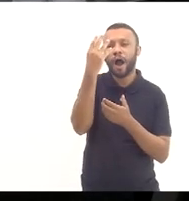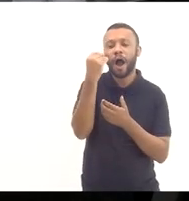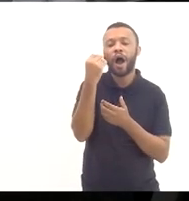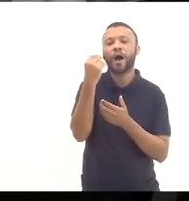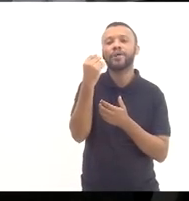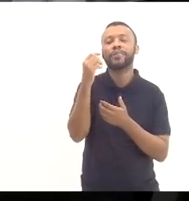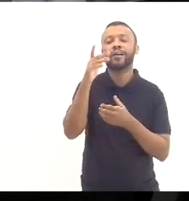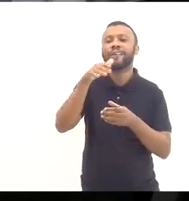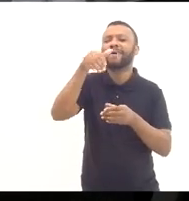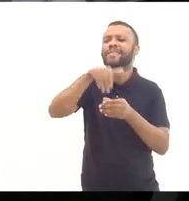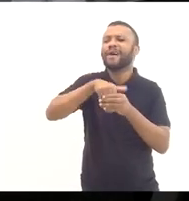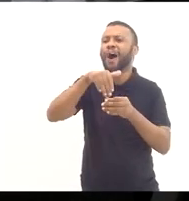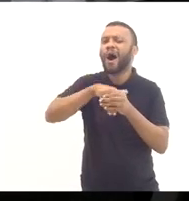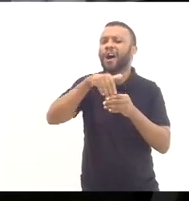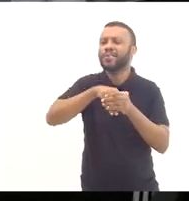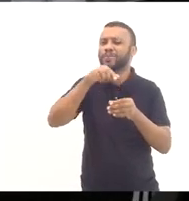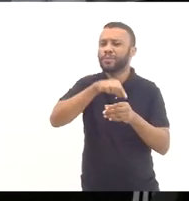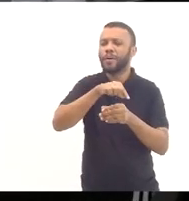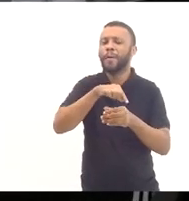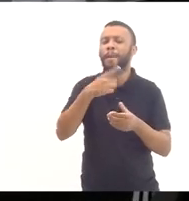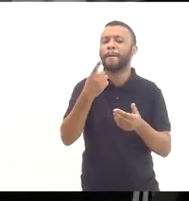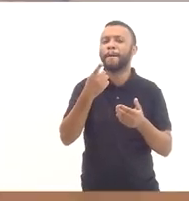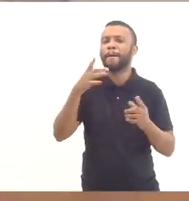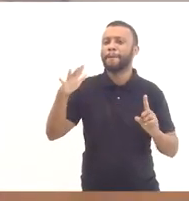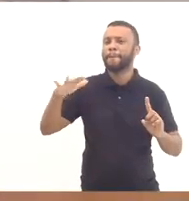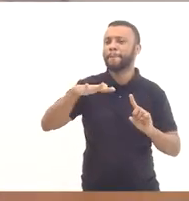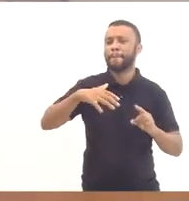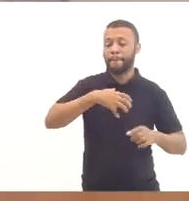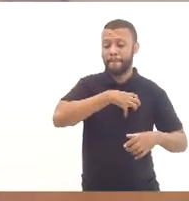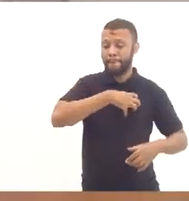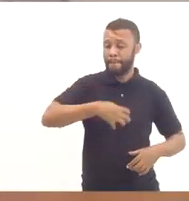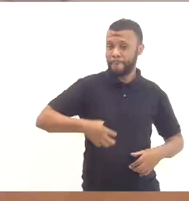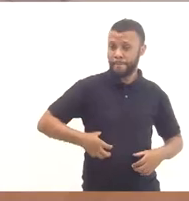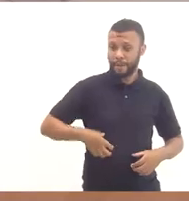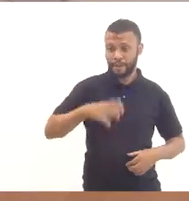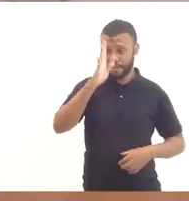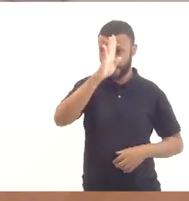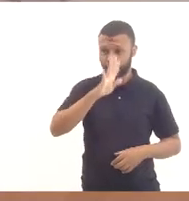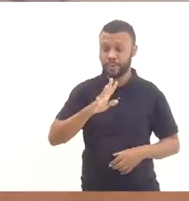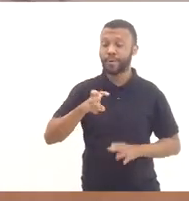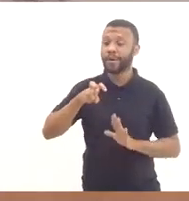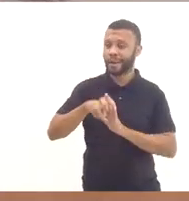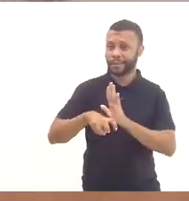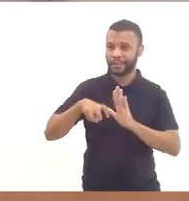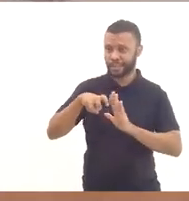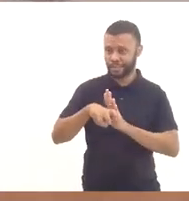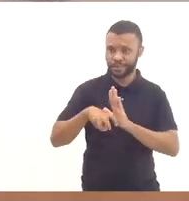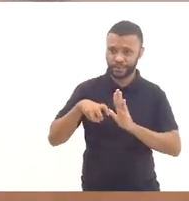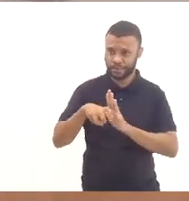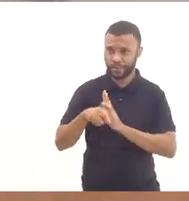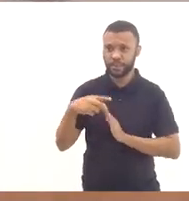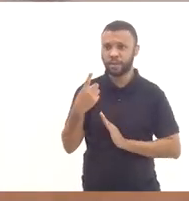cadeirante eu sou produtora de eventos para pessoas com deficiência porque nós pessoas com